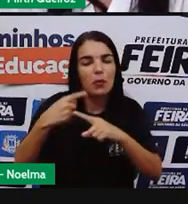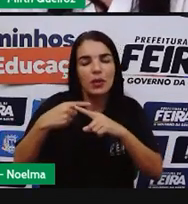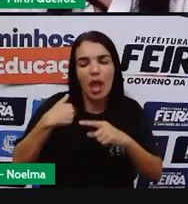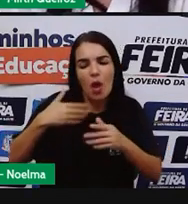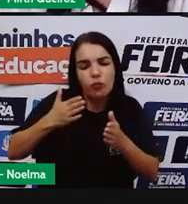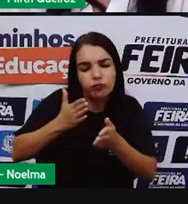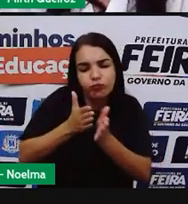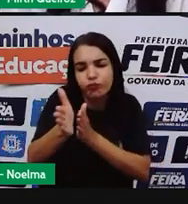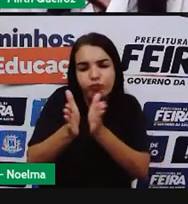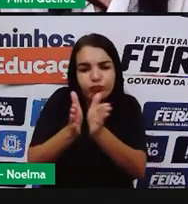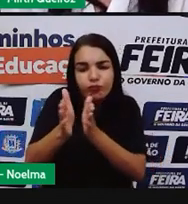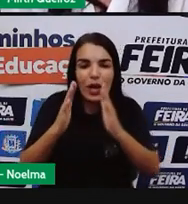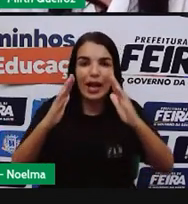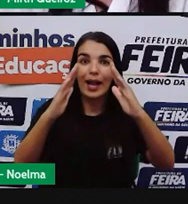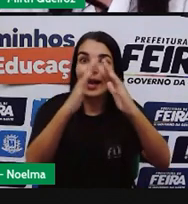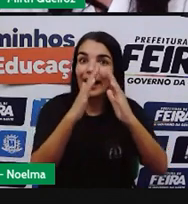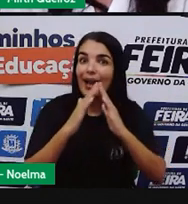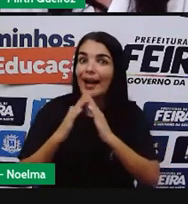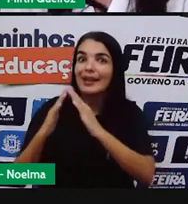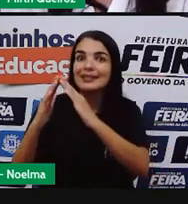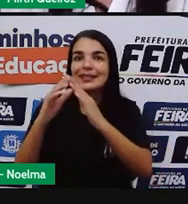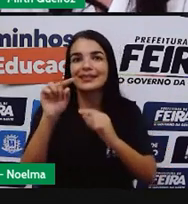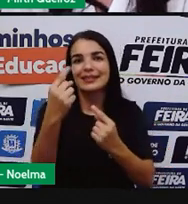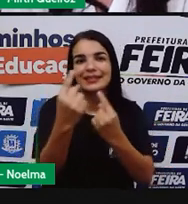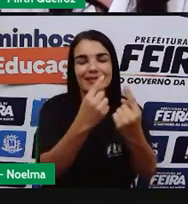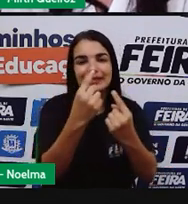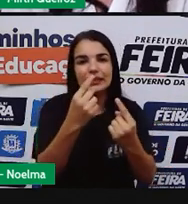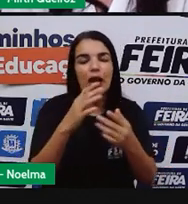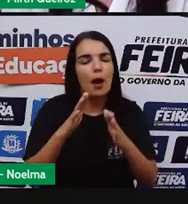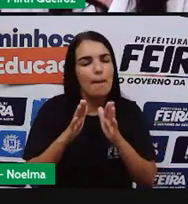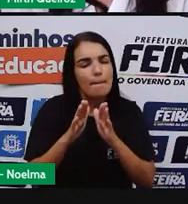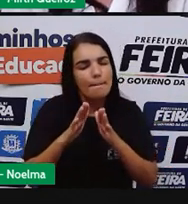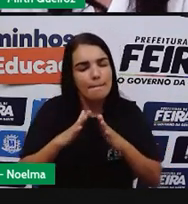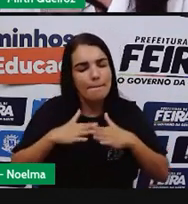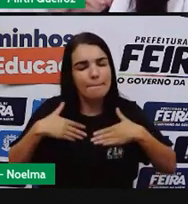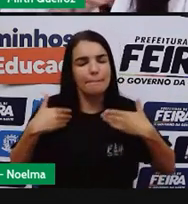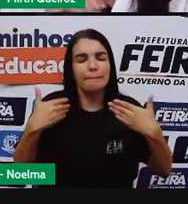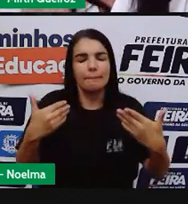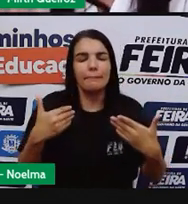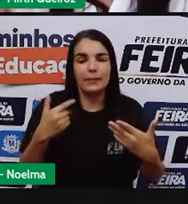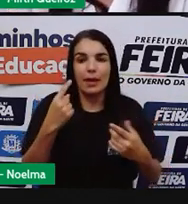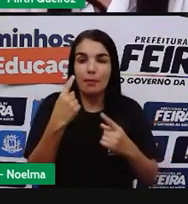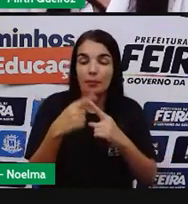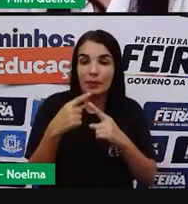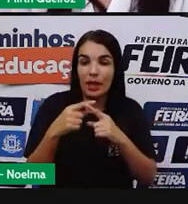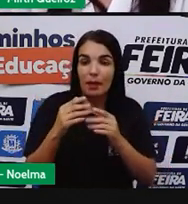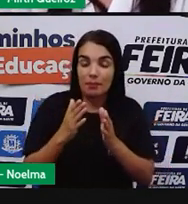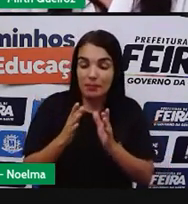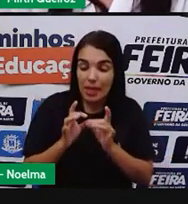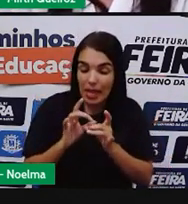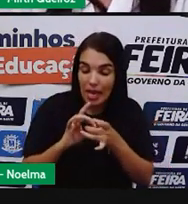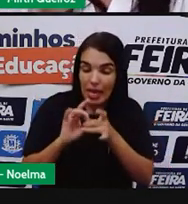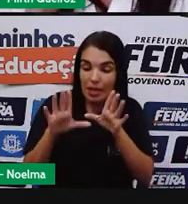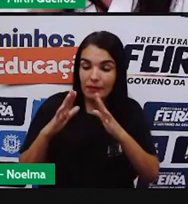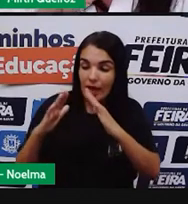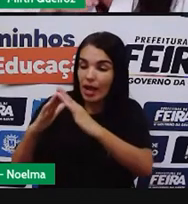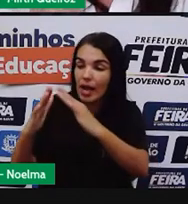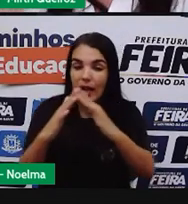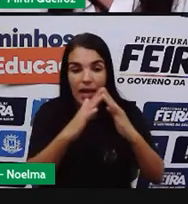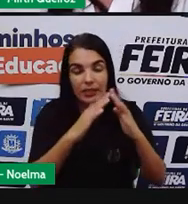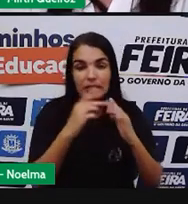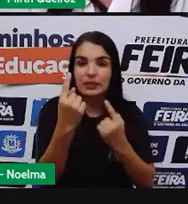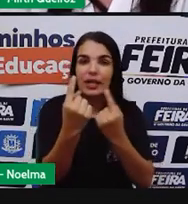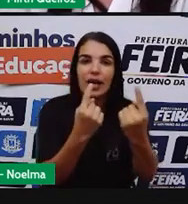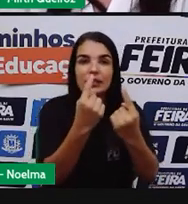de muito mais gente, e isso é muito gratificante para a gente, tentar entrar em cada espaço desse aí, tentando desenvolver